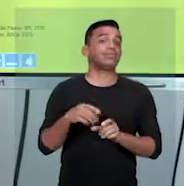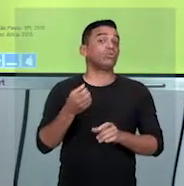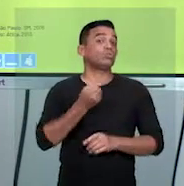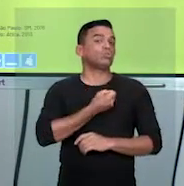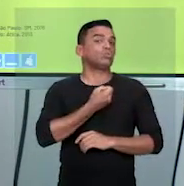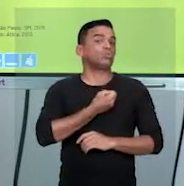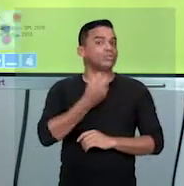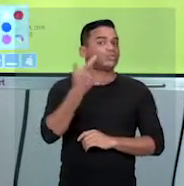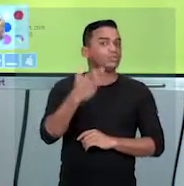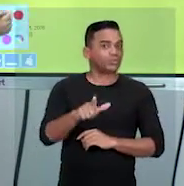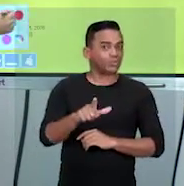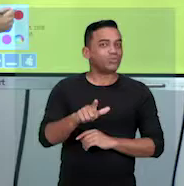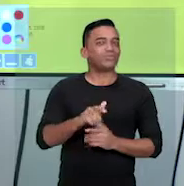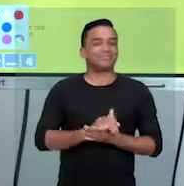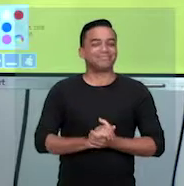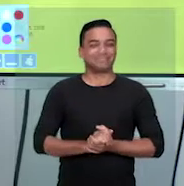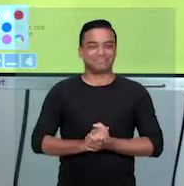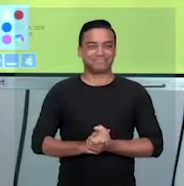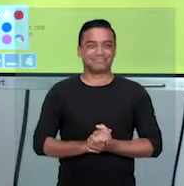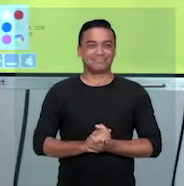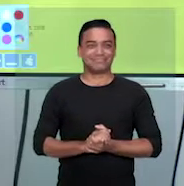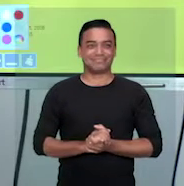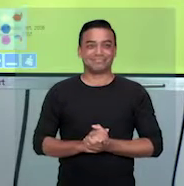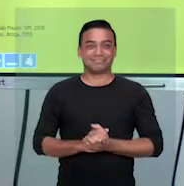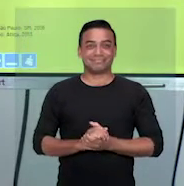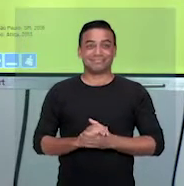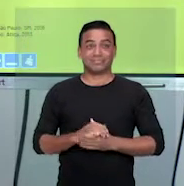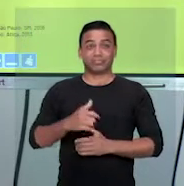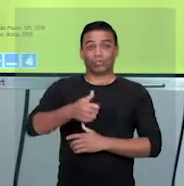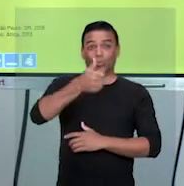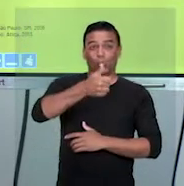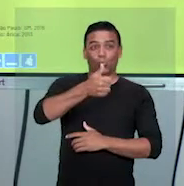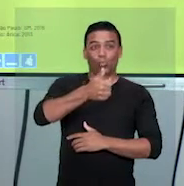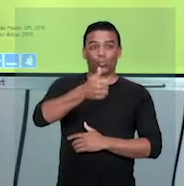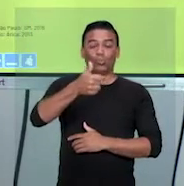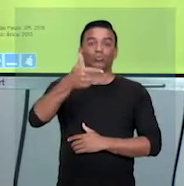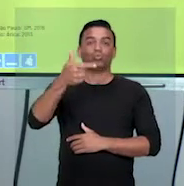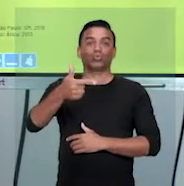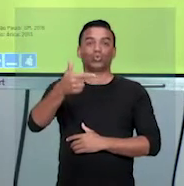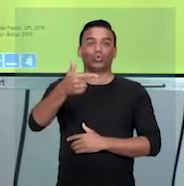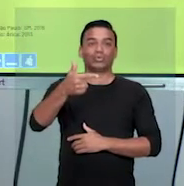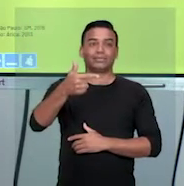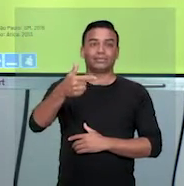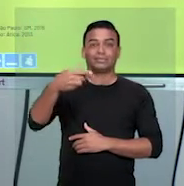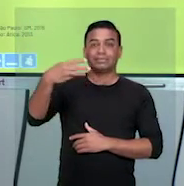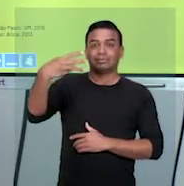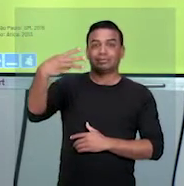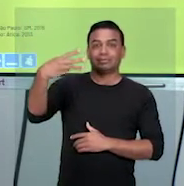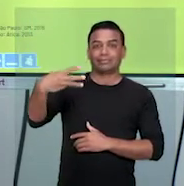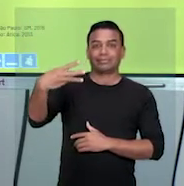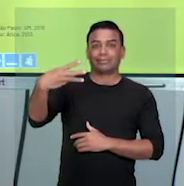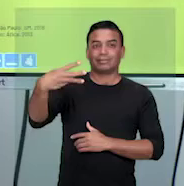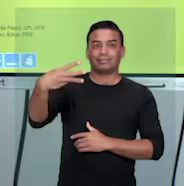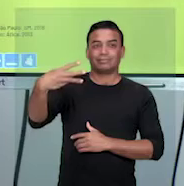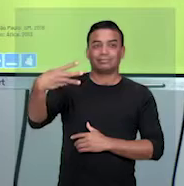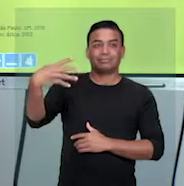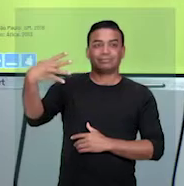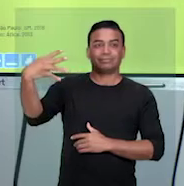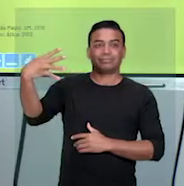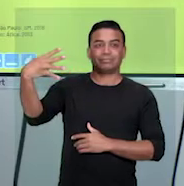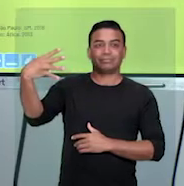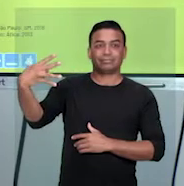que nós temos? Nós temos aqui carbono 1, carbono 2, carbono